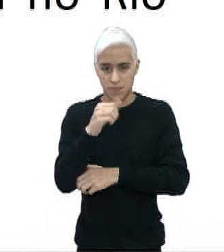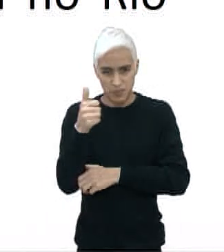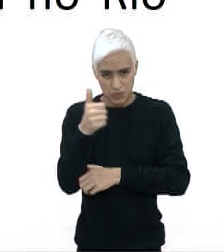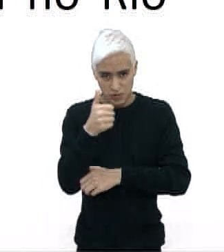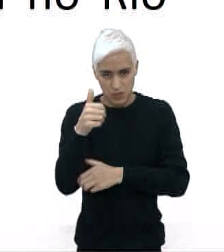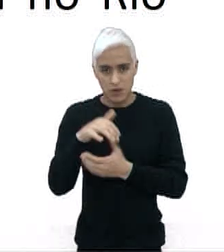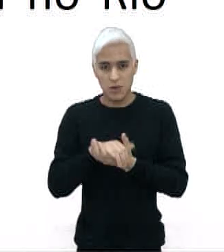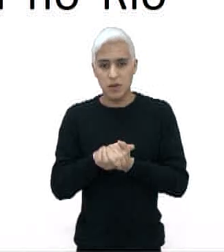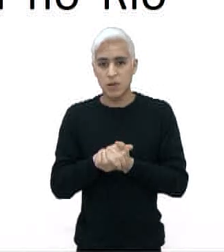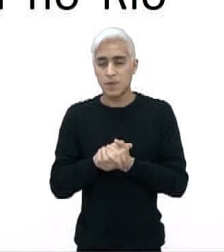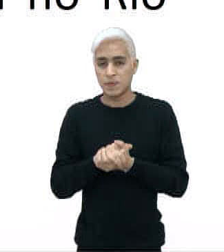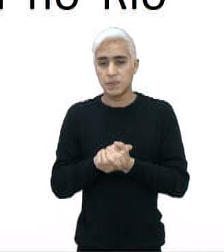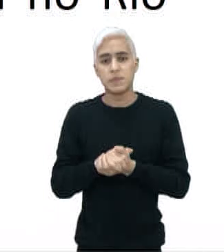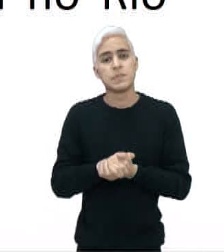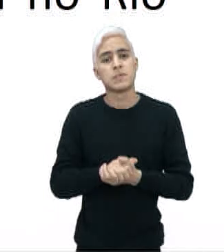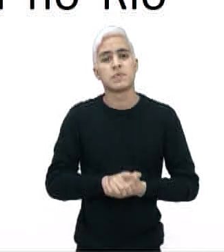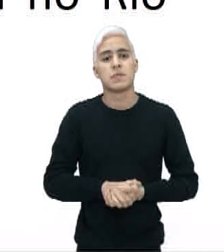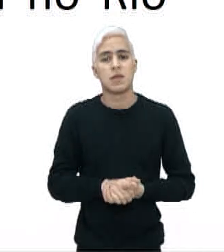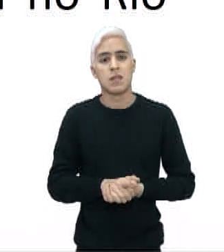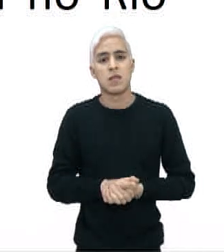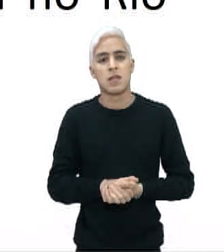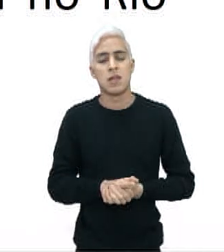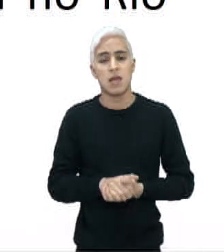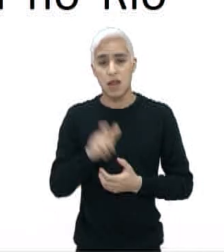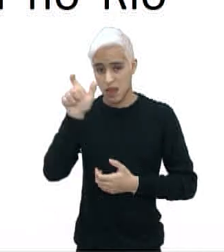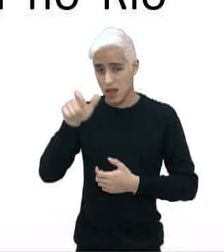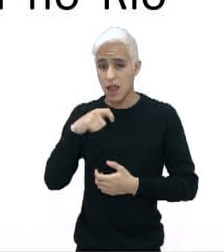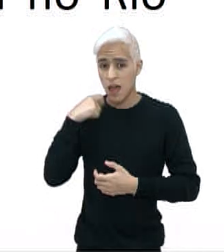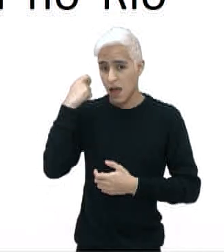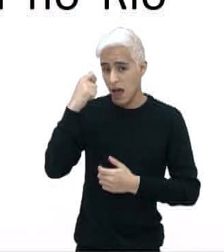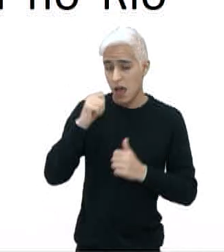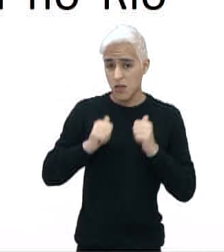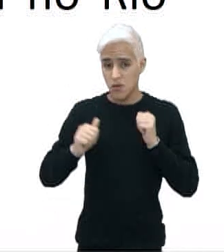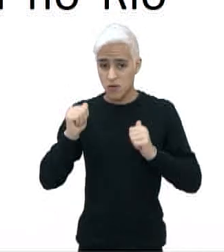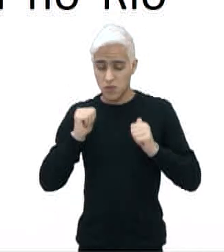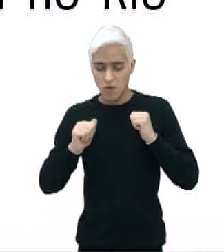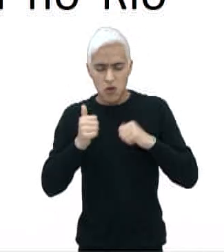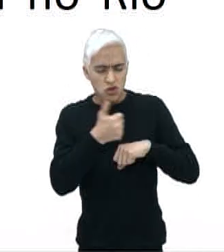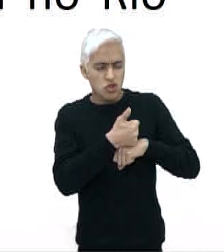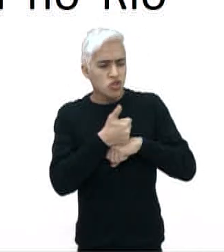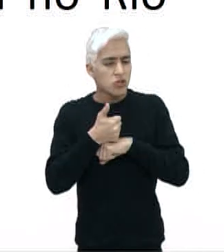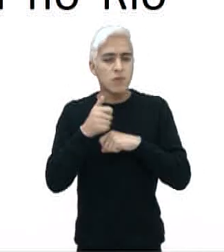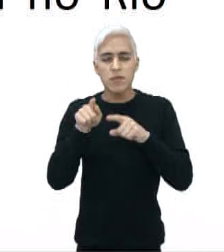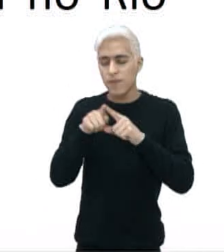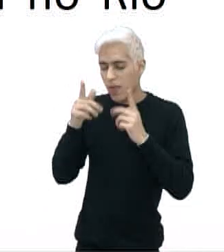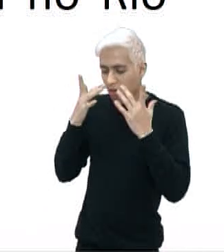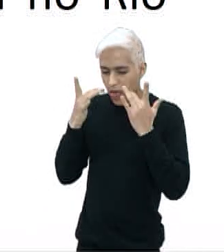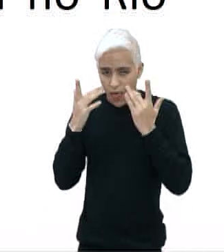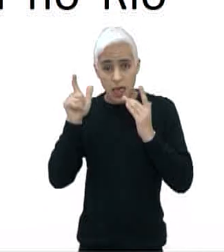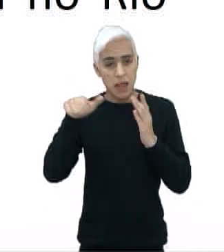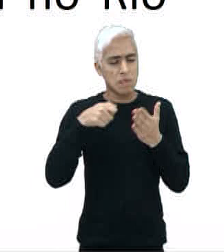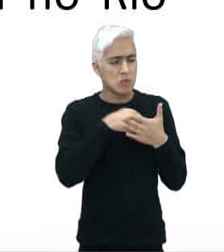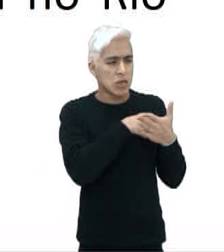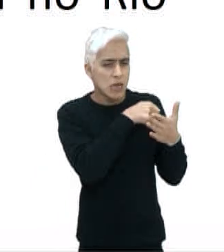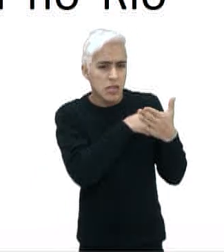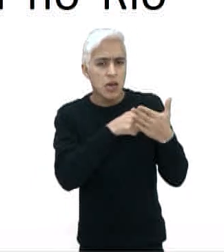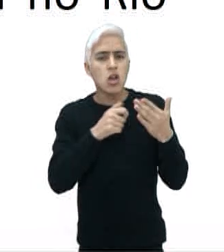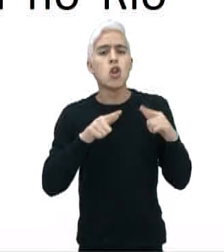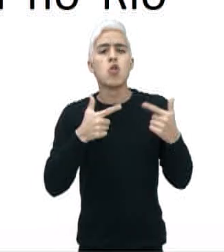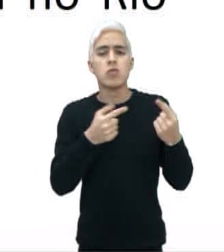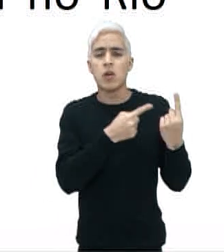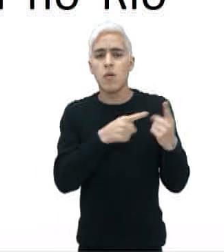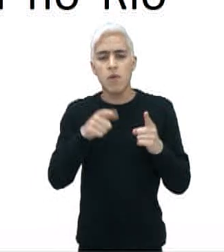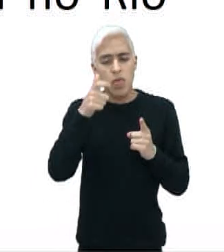2011. Aqui você tem. Ator, diretor e dramaturgo, militante da luta contra a